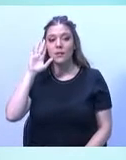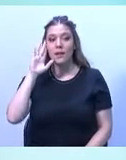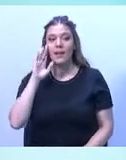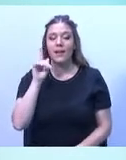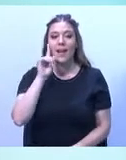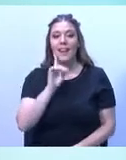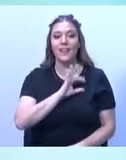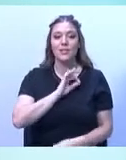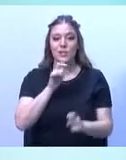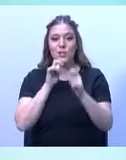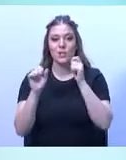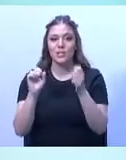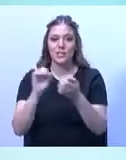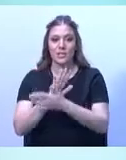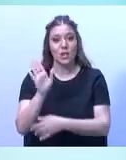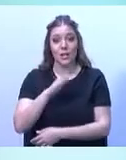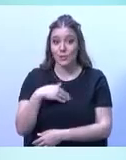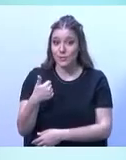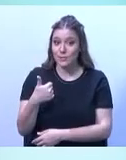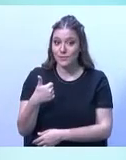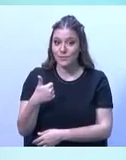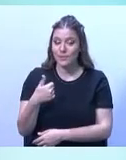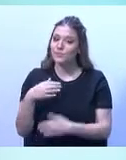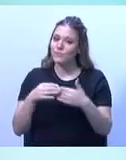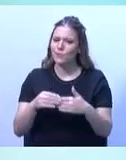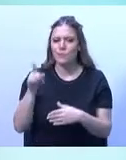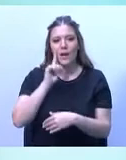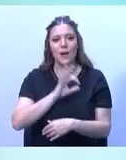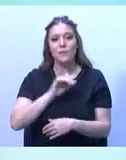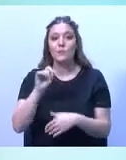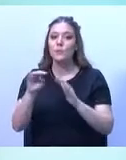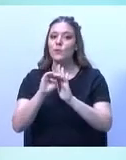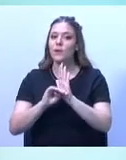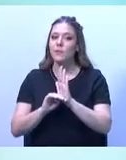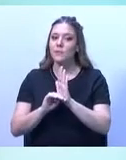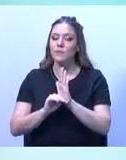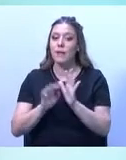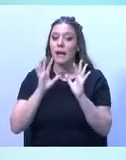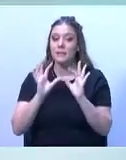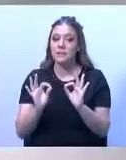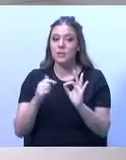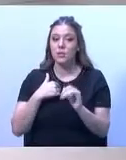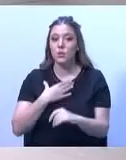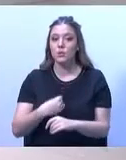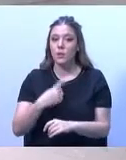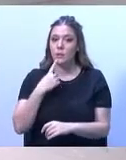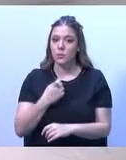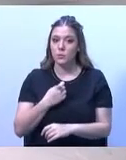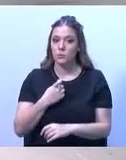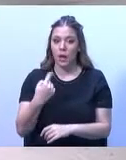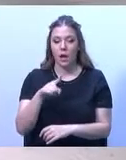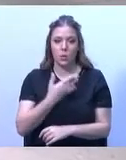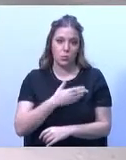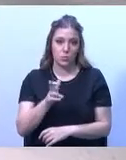Jornalista. Olá, como está? Tudo bem? Cumprimentos para a senhora e para o programa. É o seguinte, eu gostava de fazer uma pergunta ao